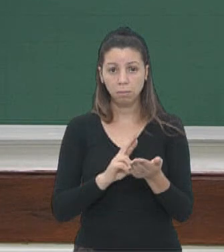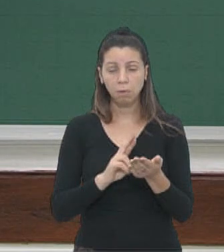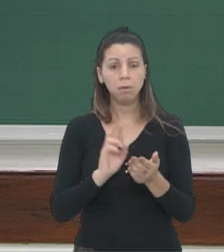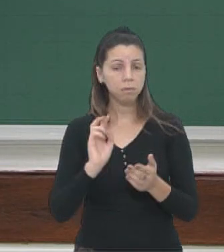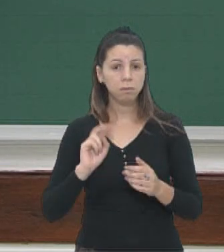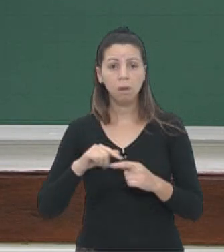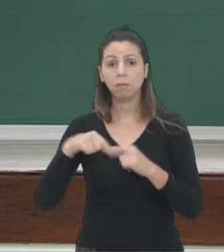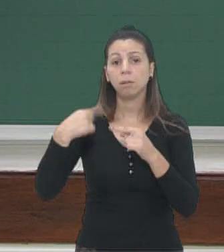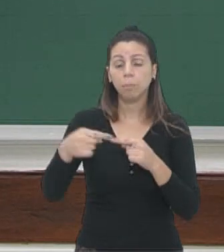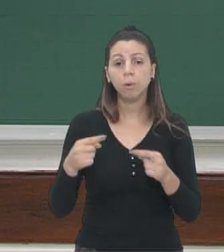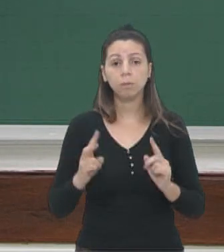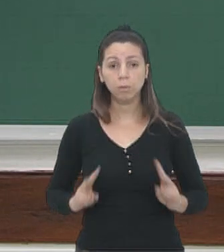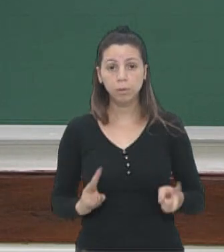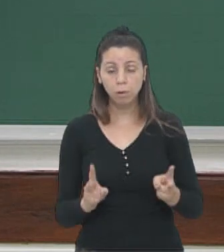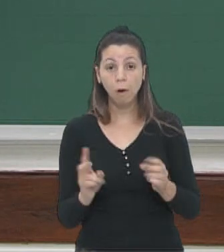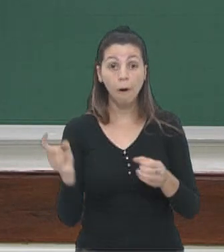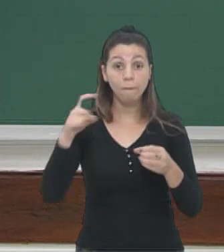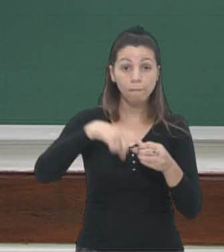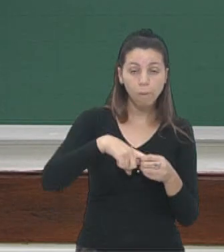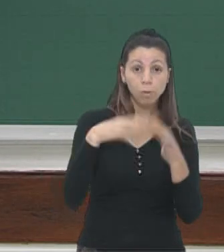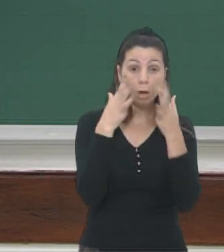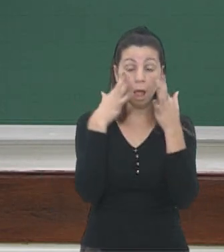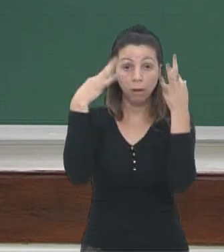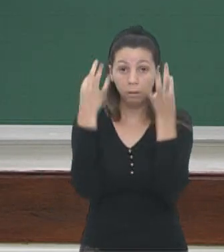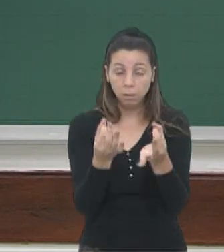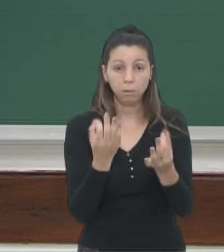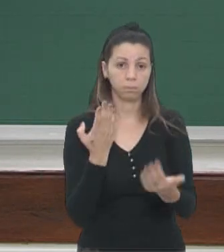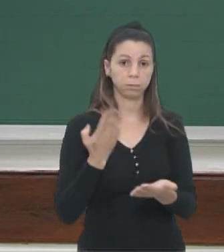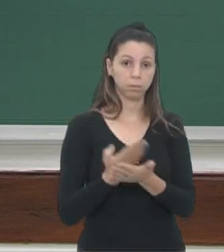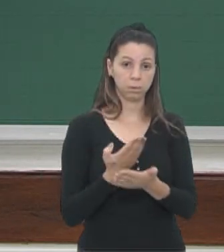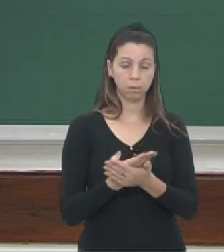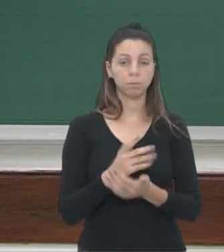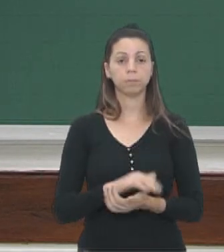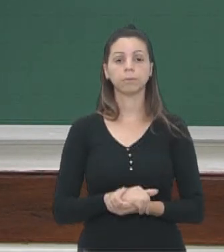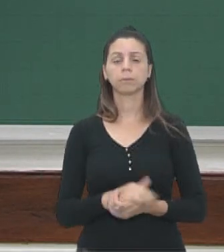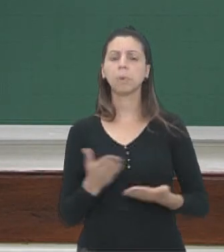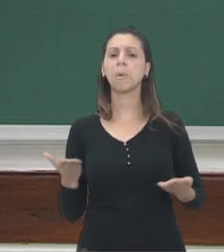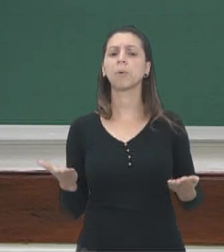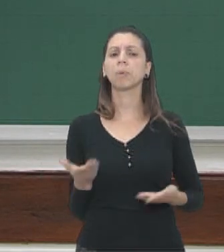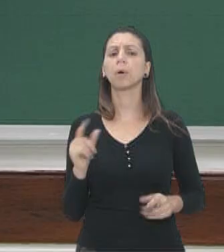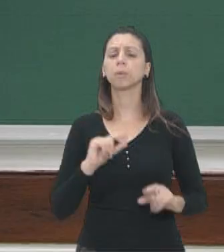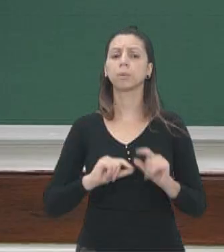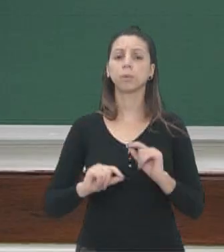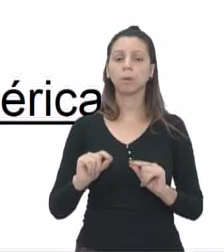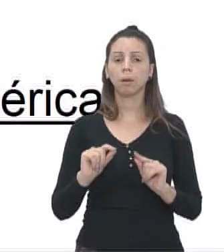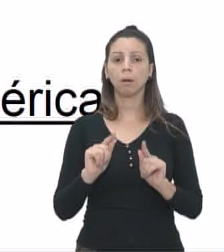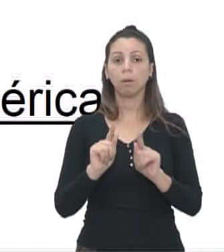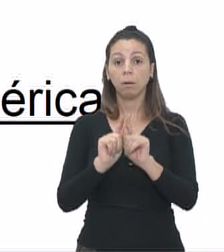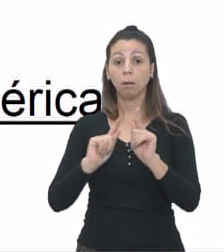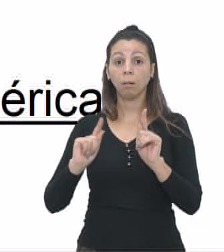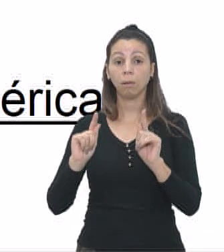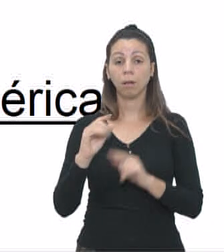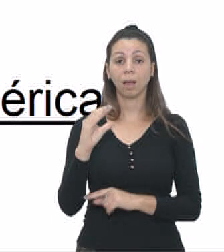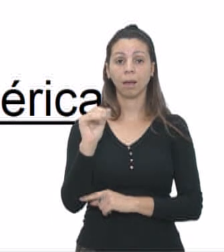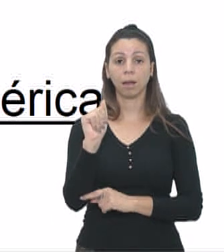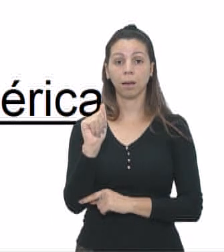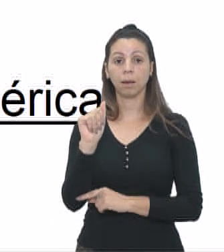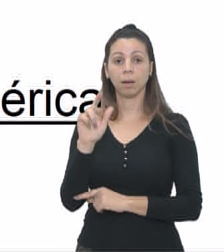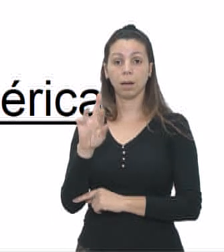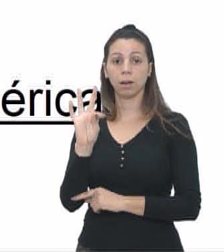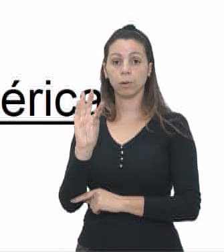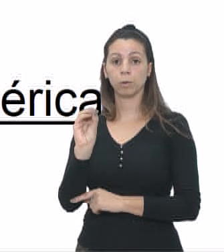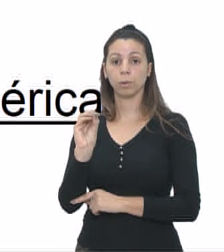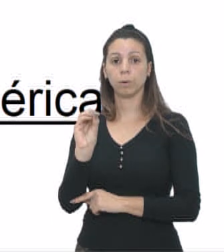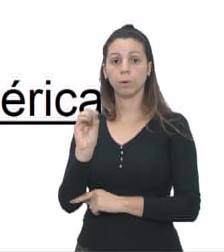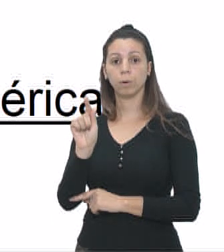continua. O importante é que você volte a prestar atenção aqui na aula. Por quê? Nós vamos tratar agora das escalas cartográficas. Nós vamos falar um pouco